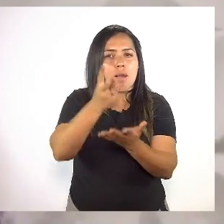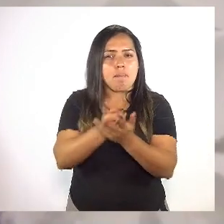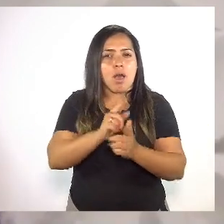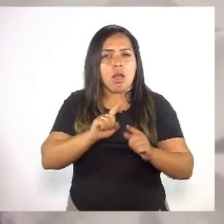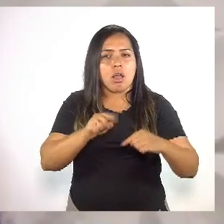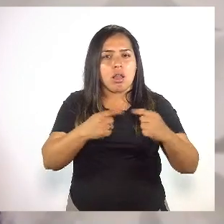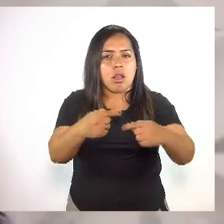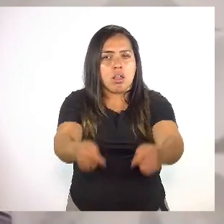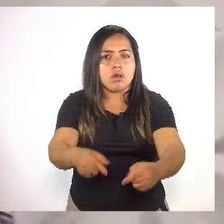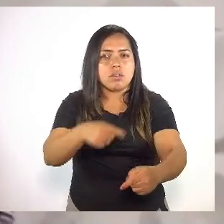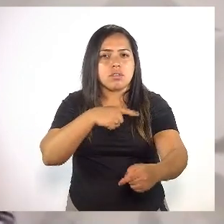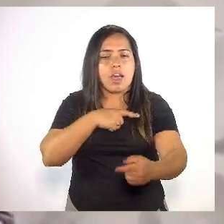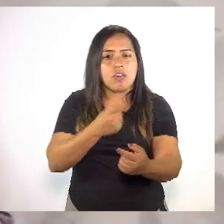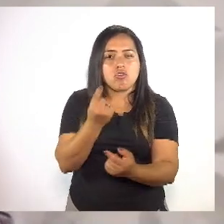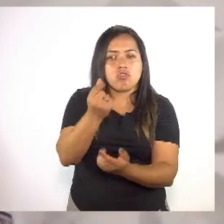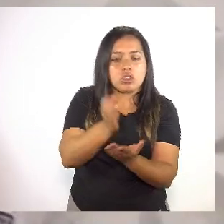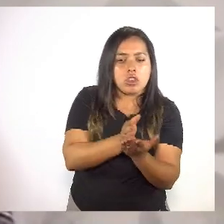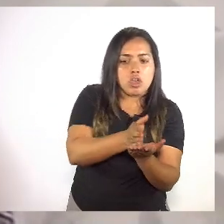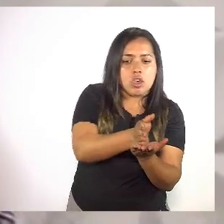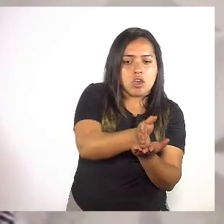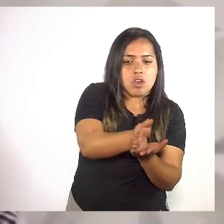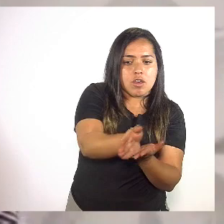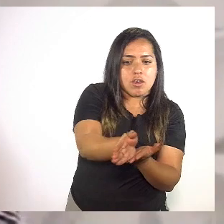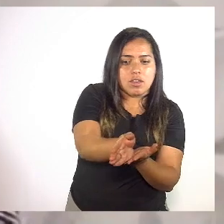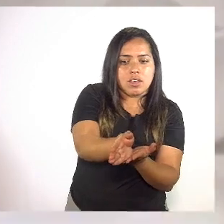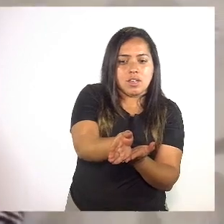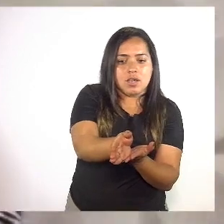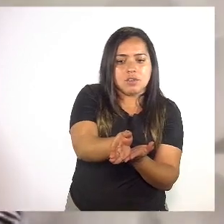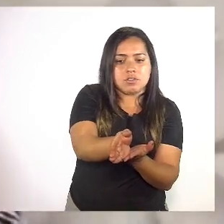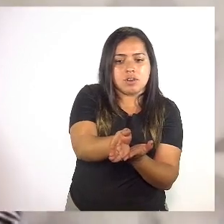para acarretar o desvio.